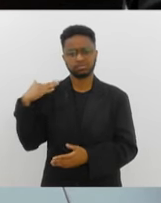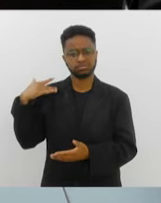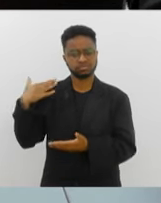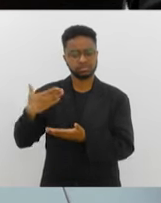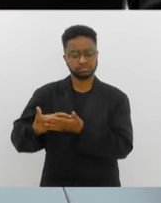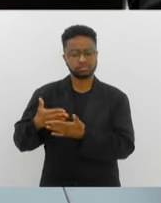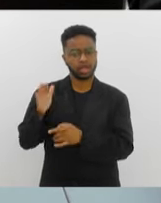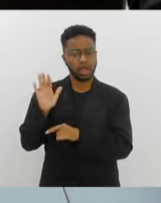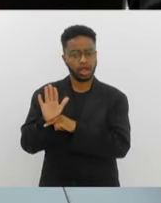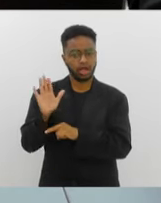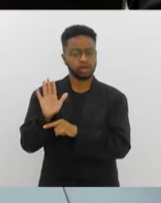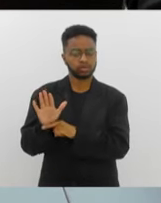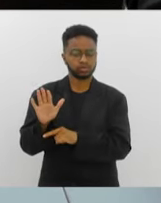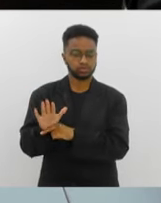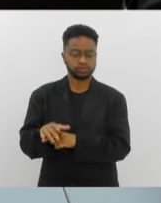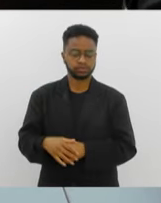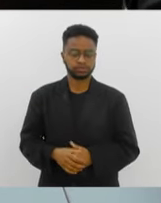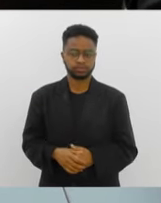historicamente, né?